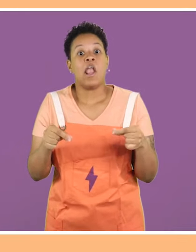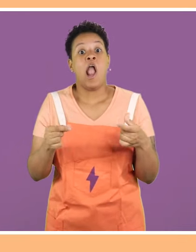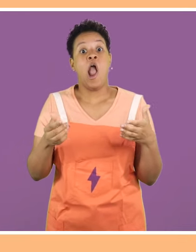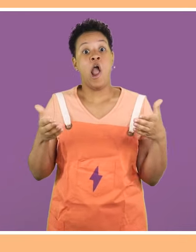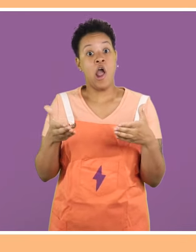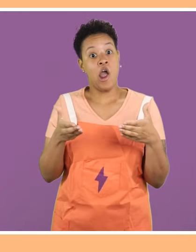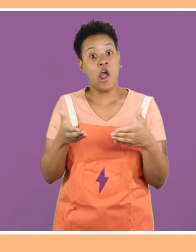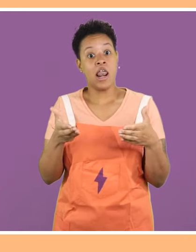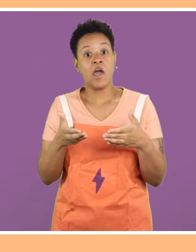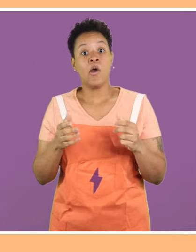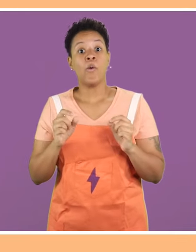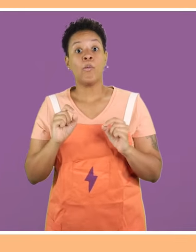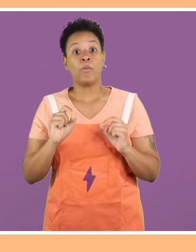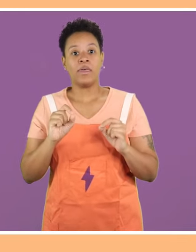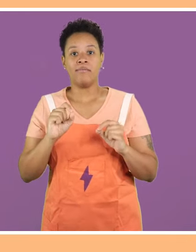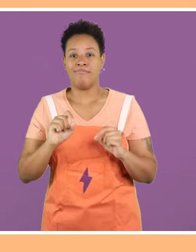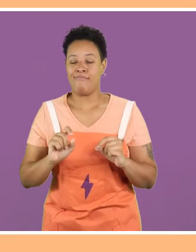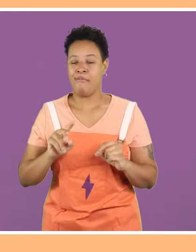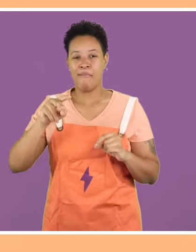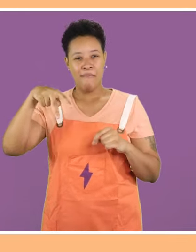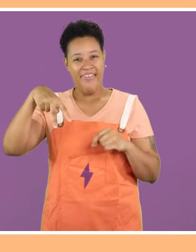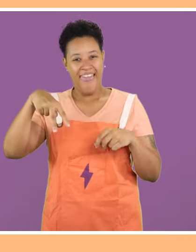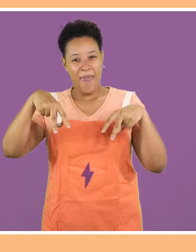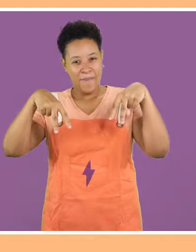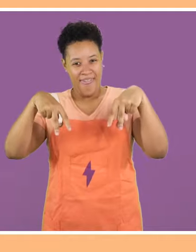Pegue a alça e faça um V com ela.